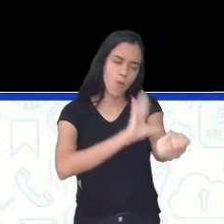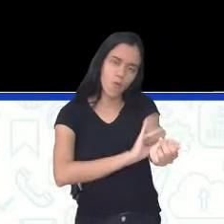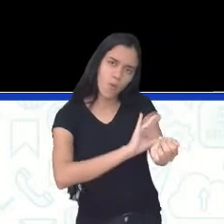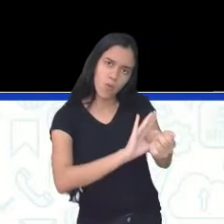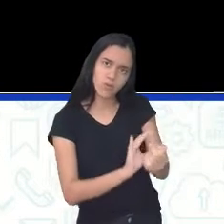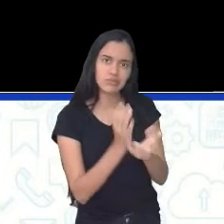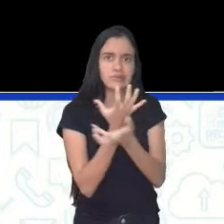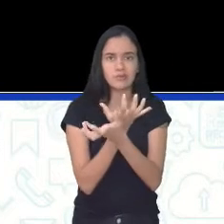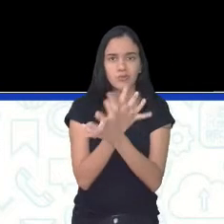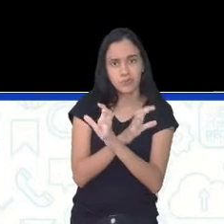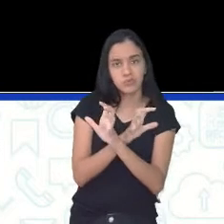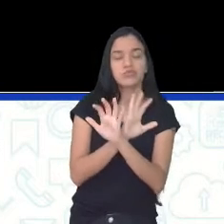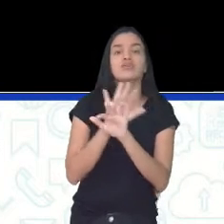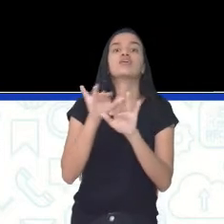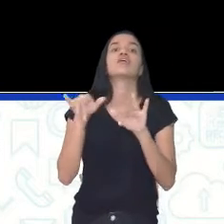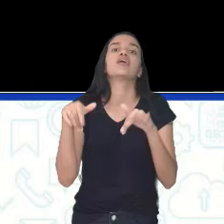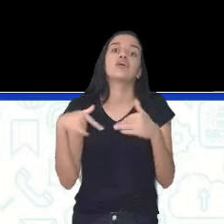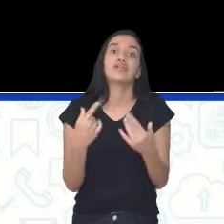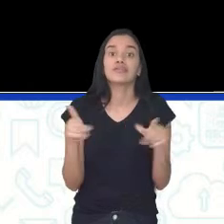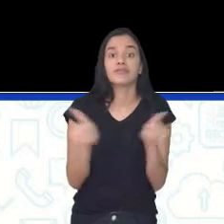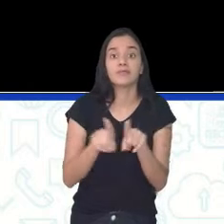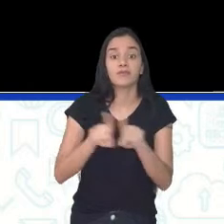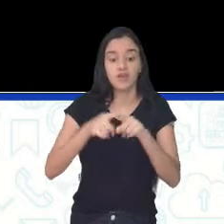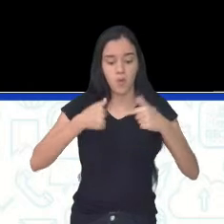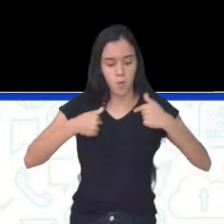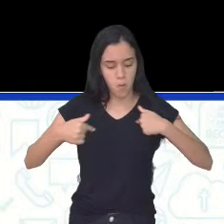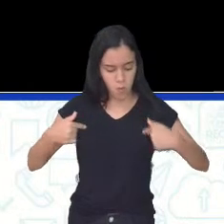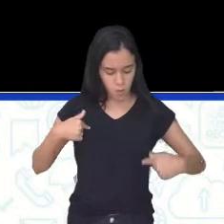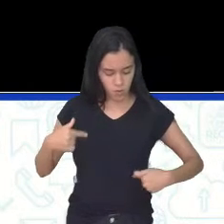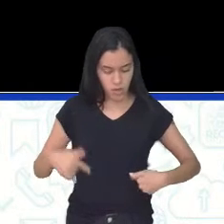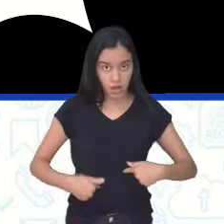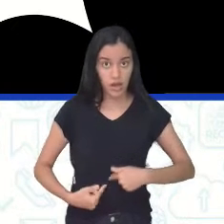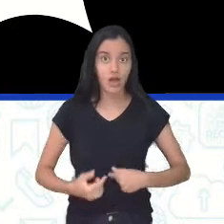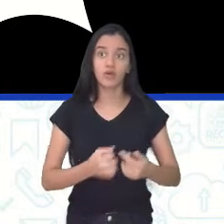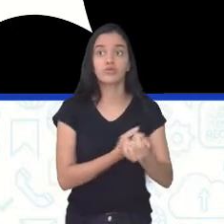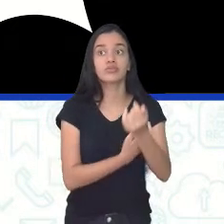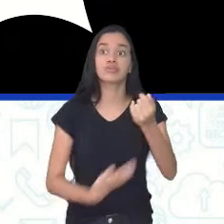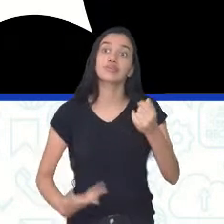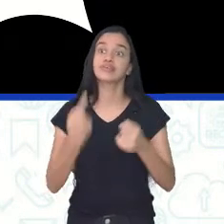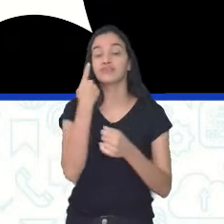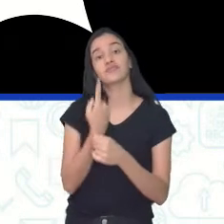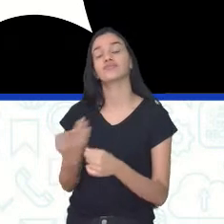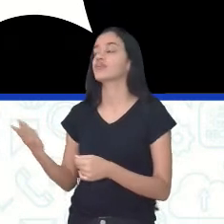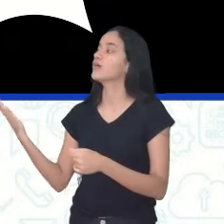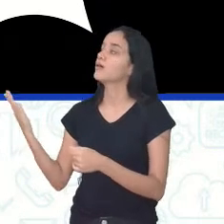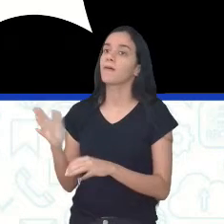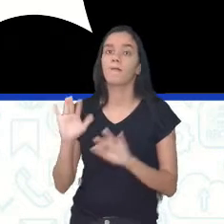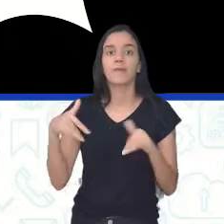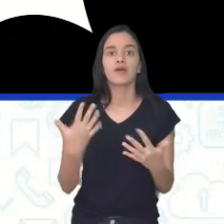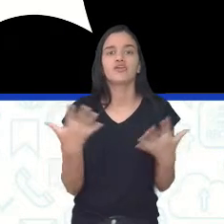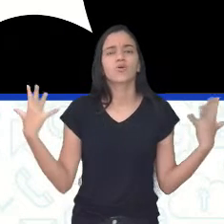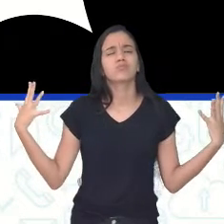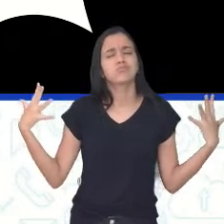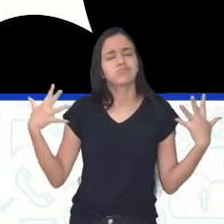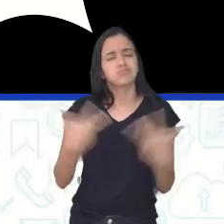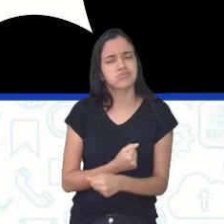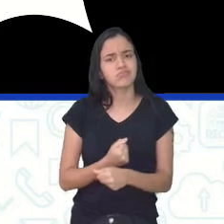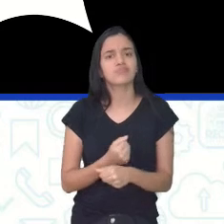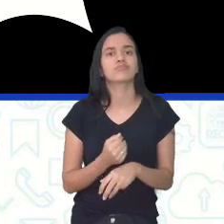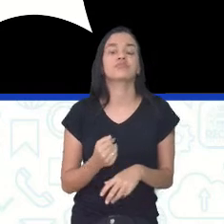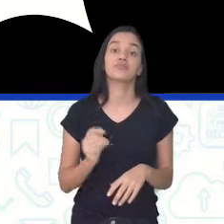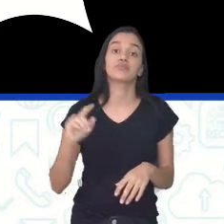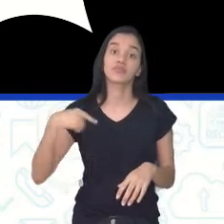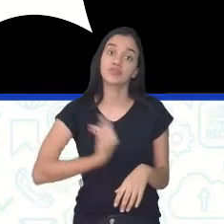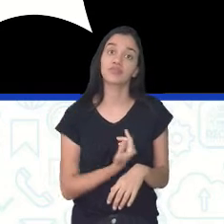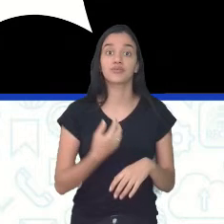os ossos, né? Os outros órgãos, o sangue. Vejam que fantástico. E aí quando a gente diz que é fantástico, a gente